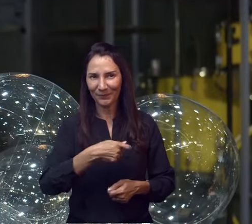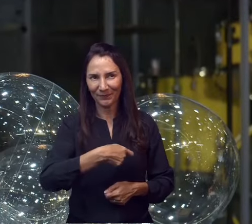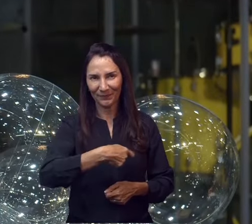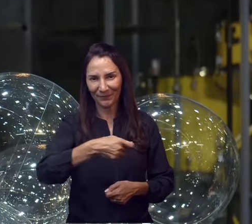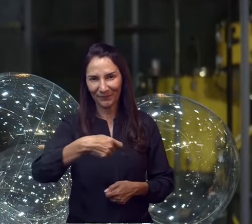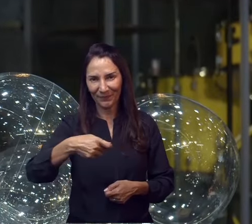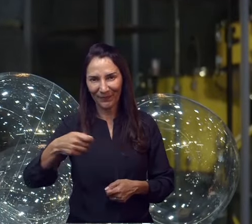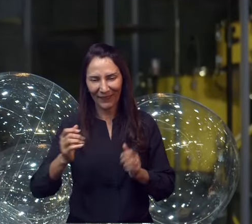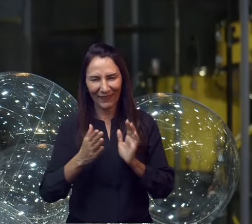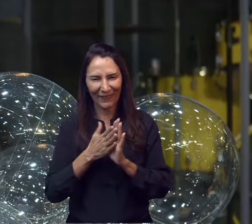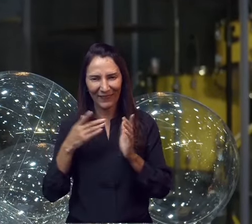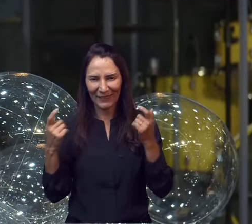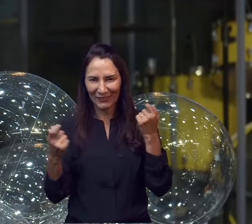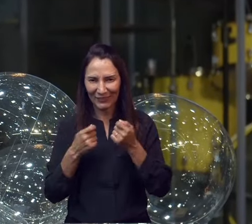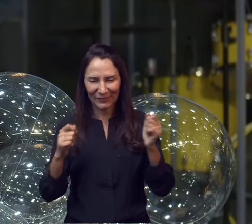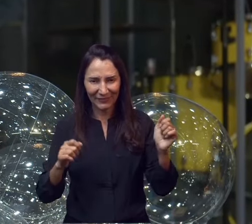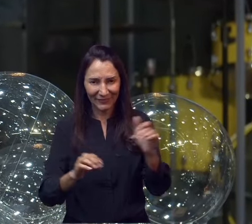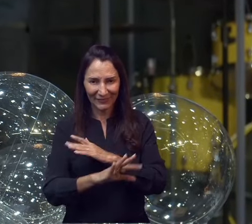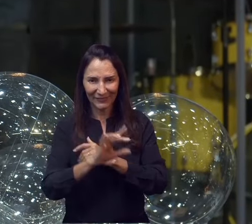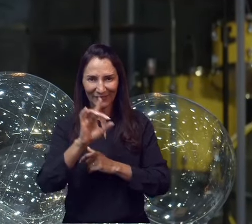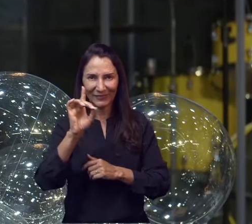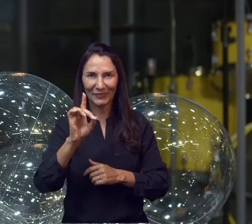glória a Deus